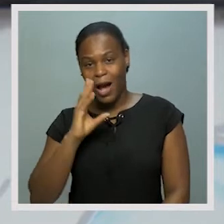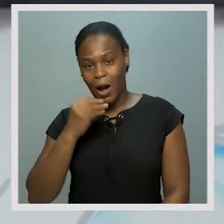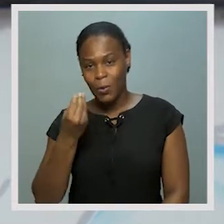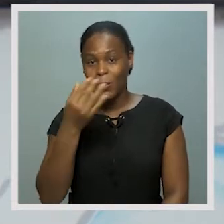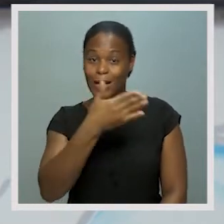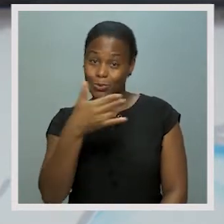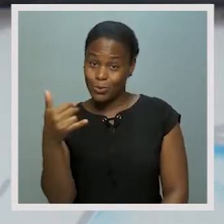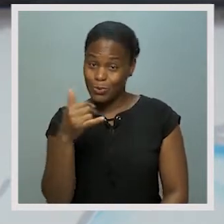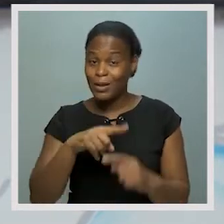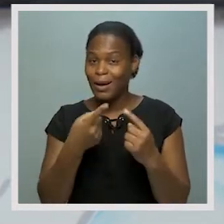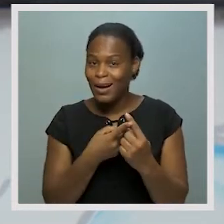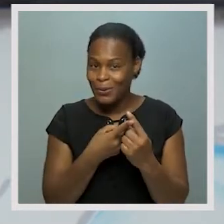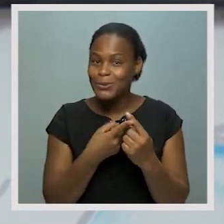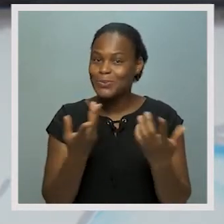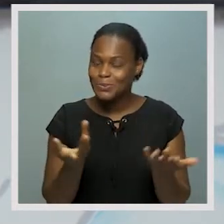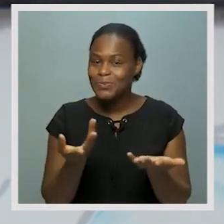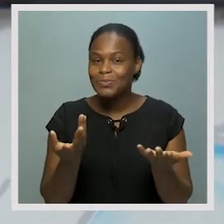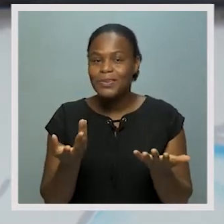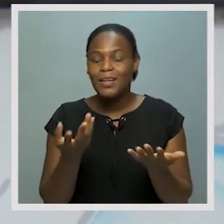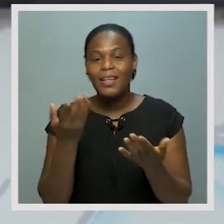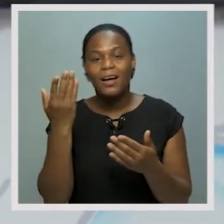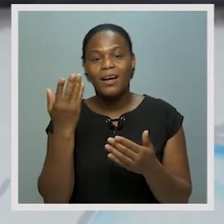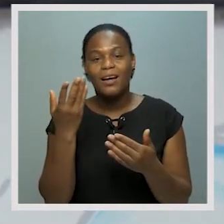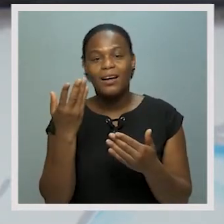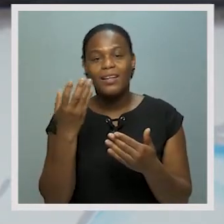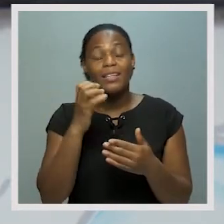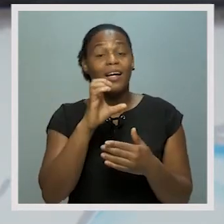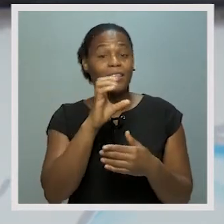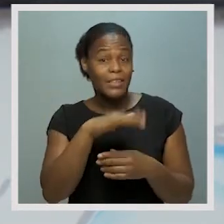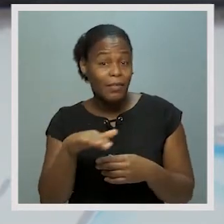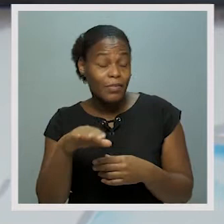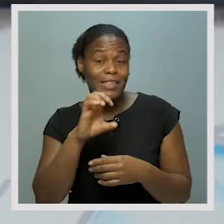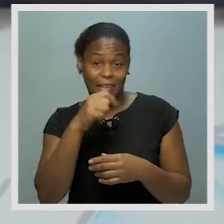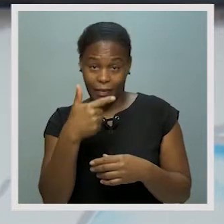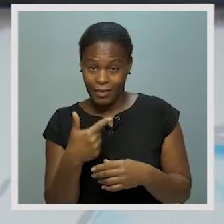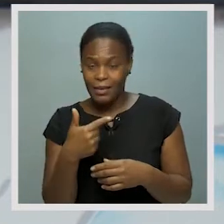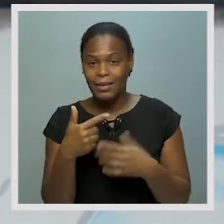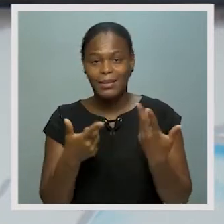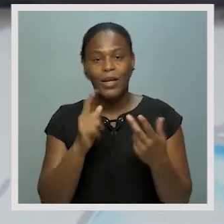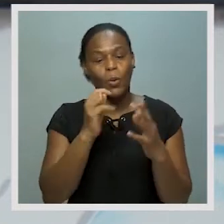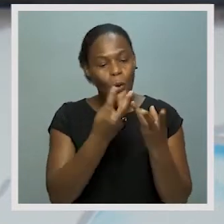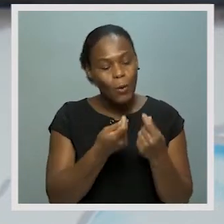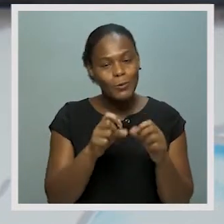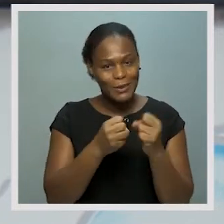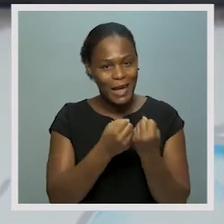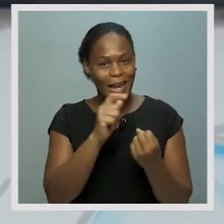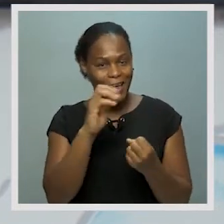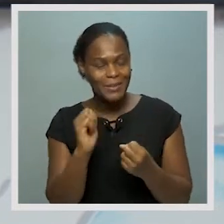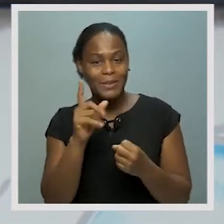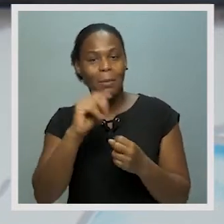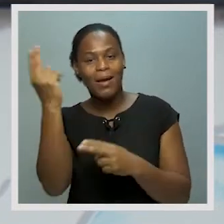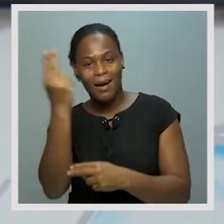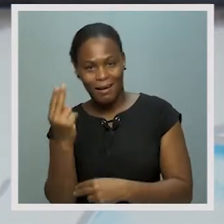os alunos do 12º ano de escolaridade das áreas científico-tecnológico, económico, social